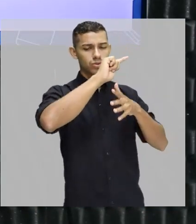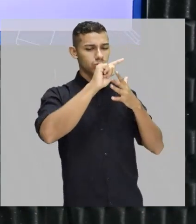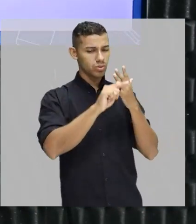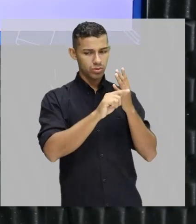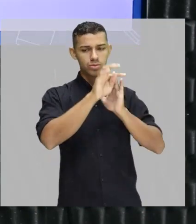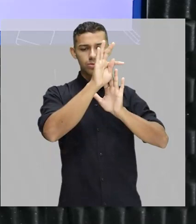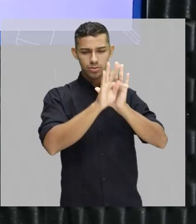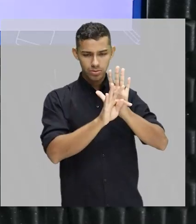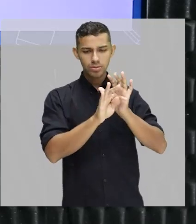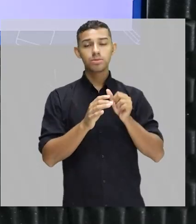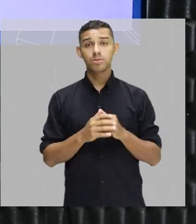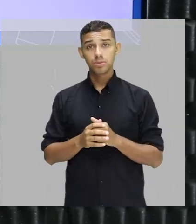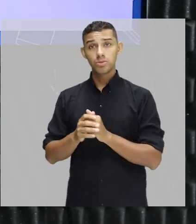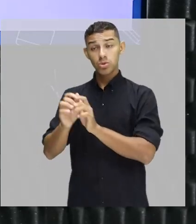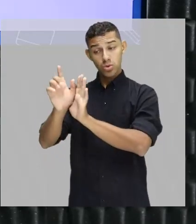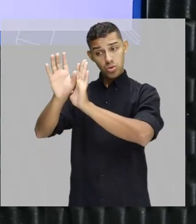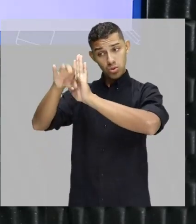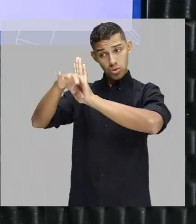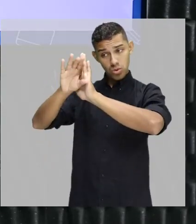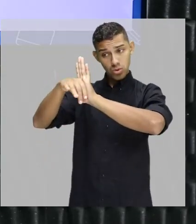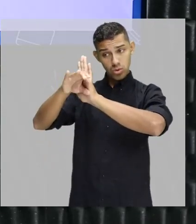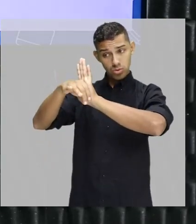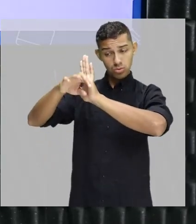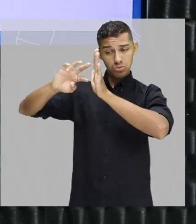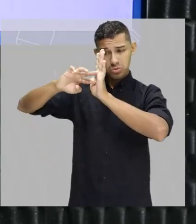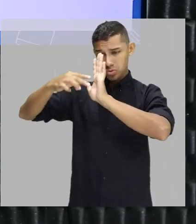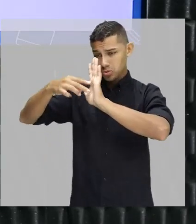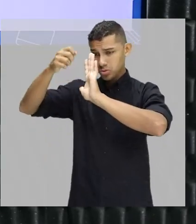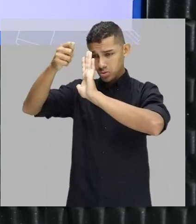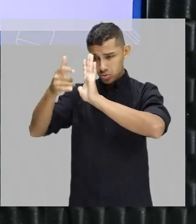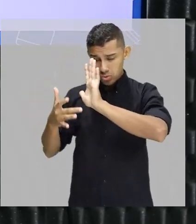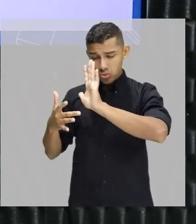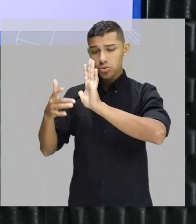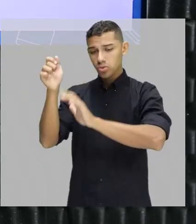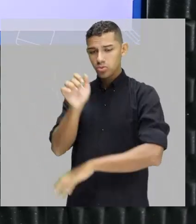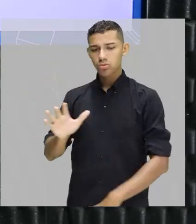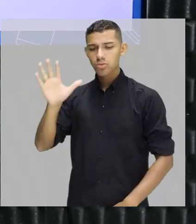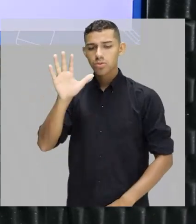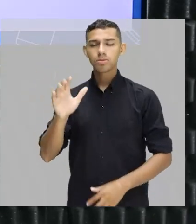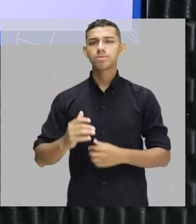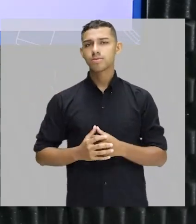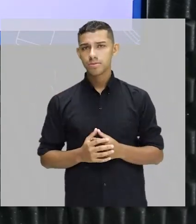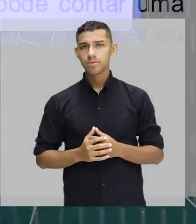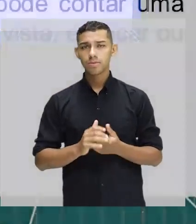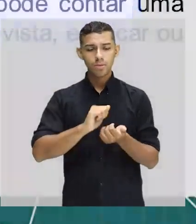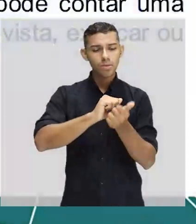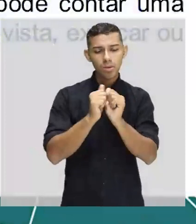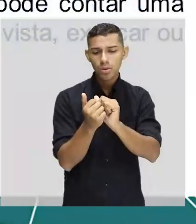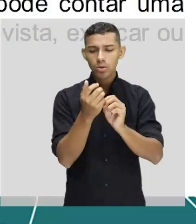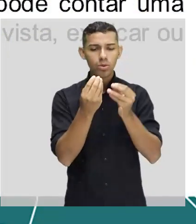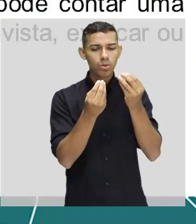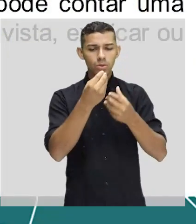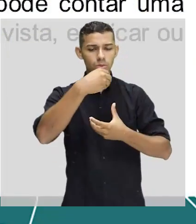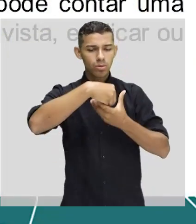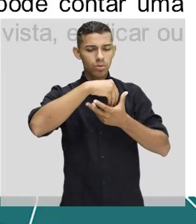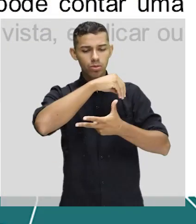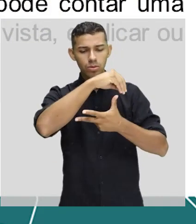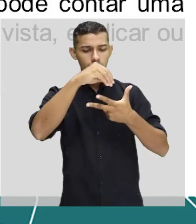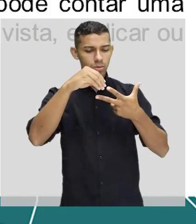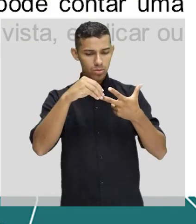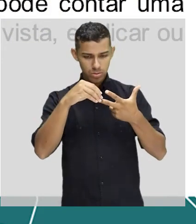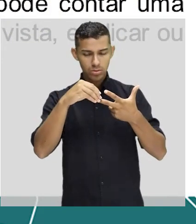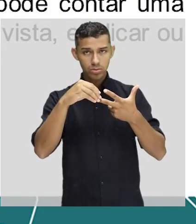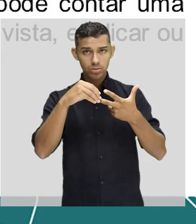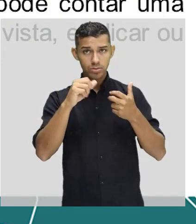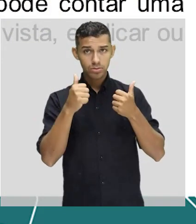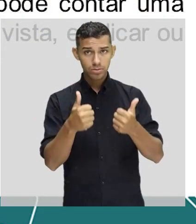gerais e também a adequação ao Enem, né? De que forma é cobrado no Enem. Então vamos lá começar.